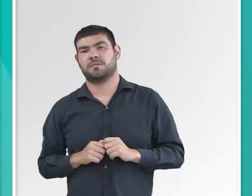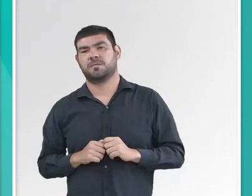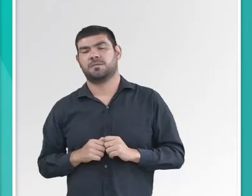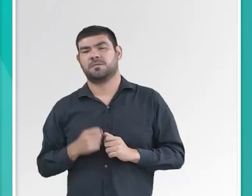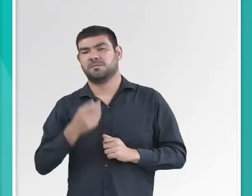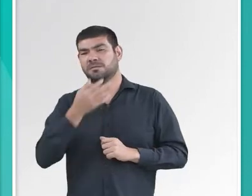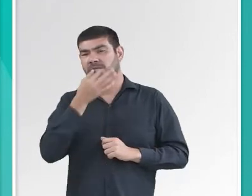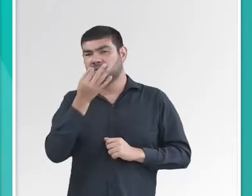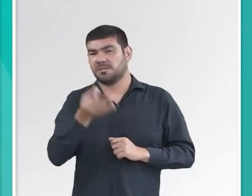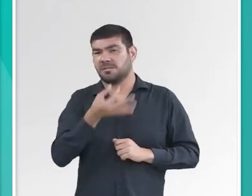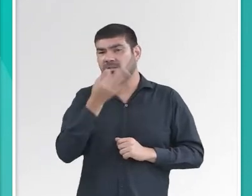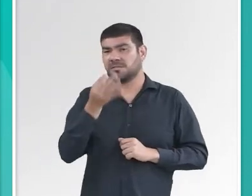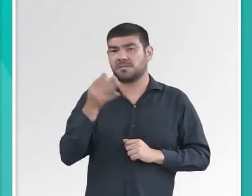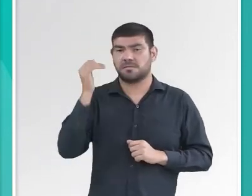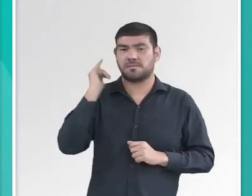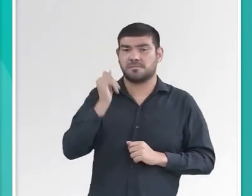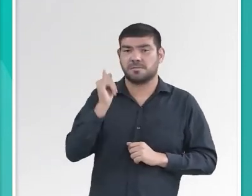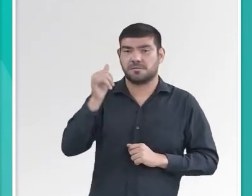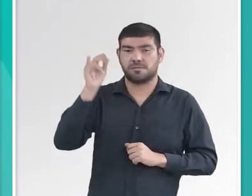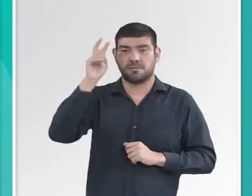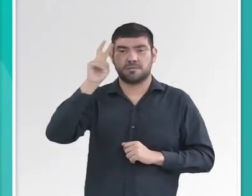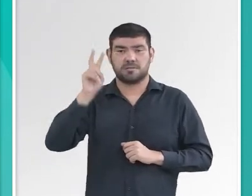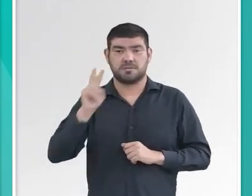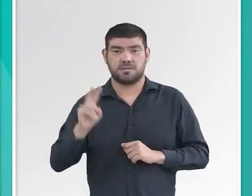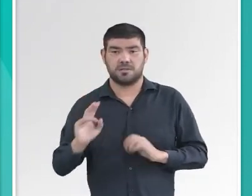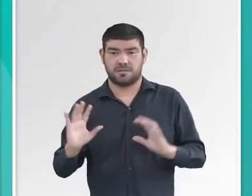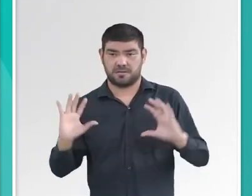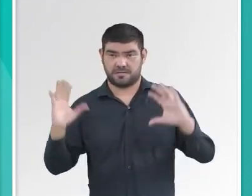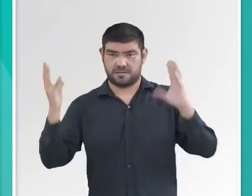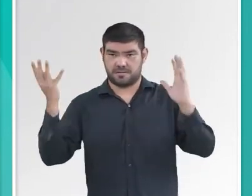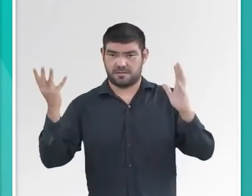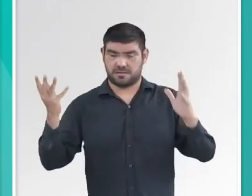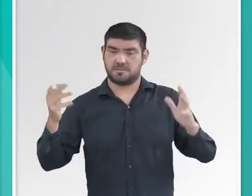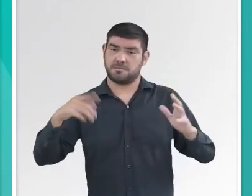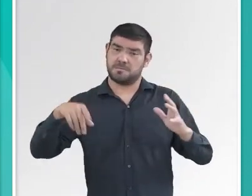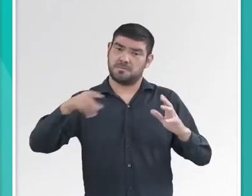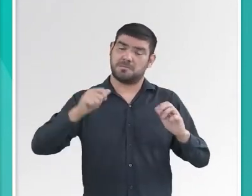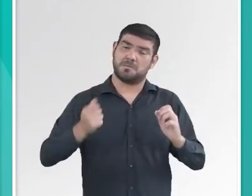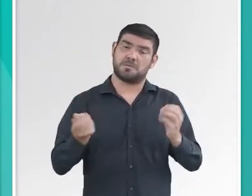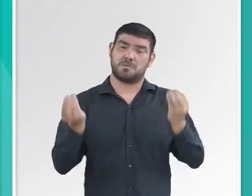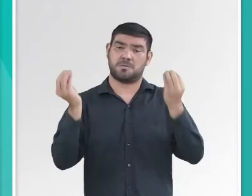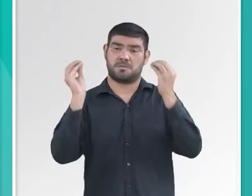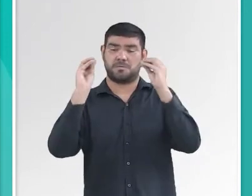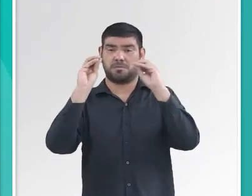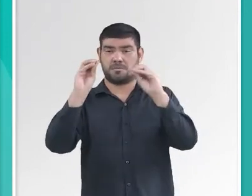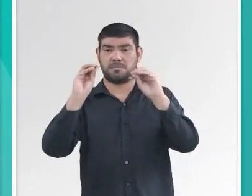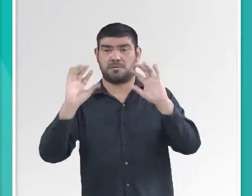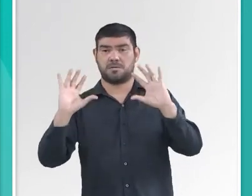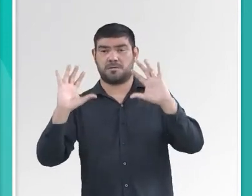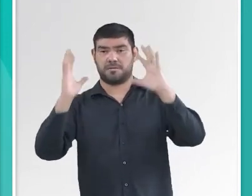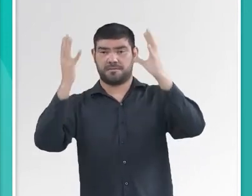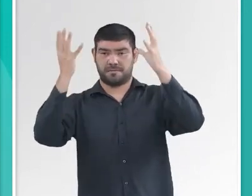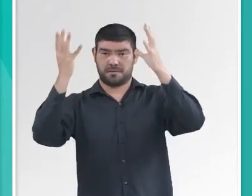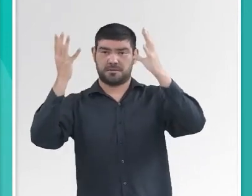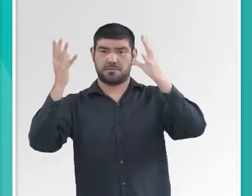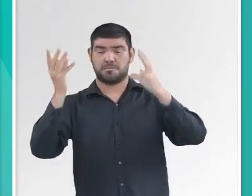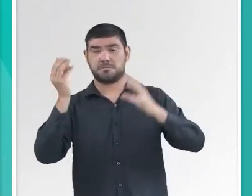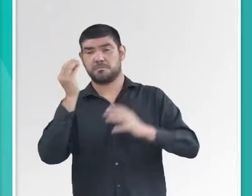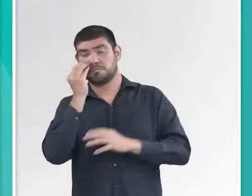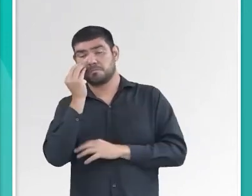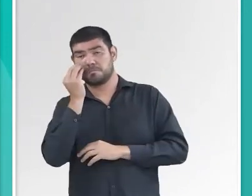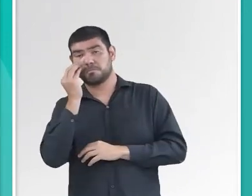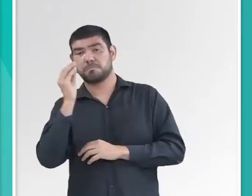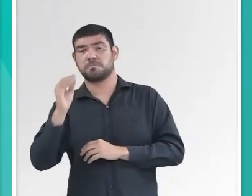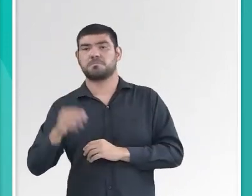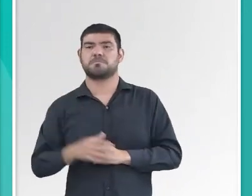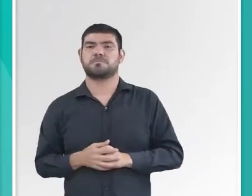da história da festa, né? A festa em si. E o que você pode colocar com relação à festa que você está usando como